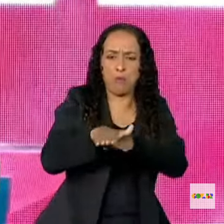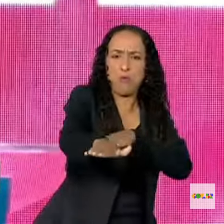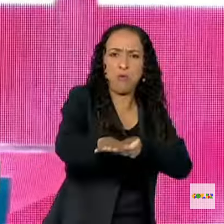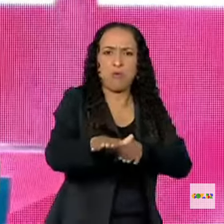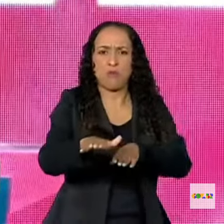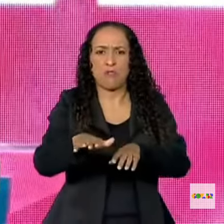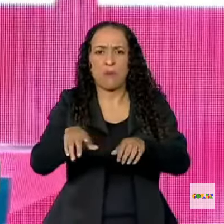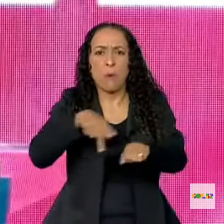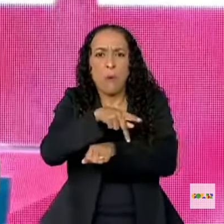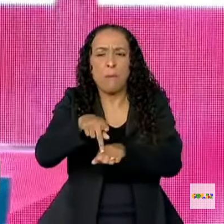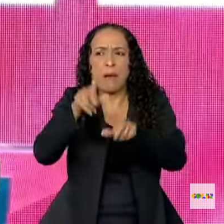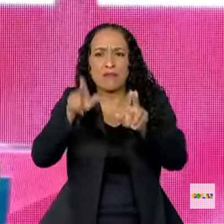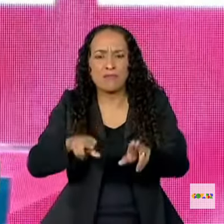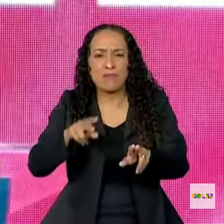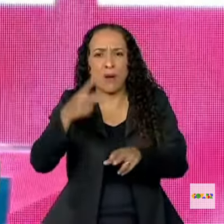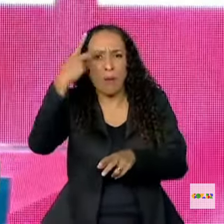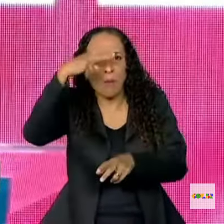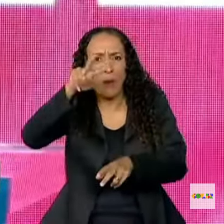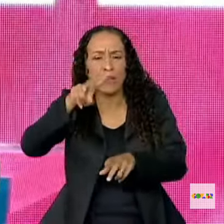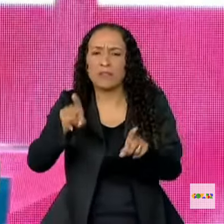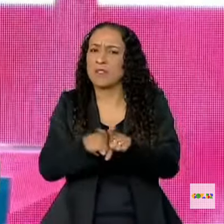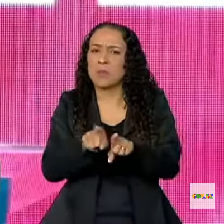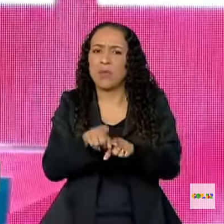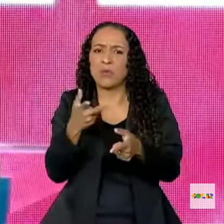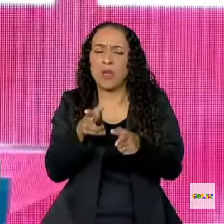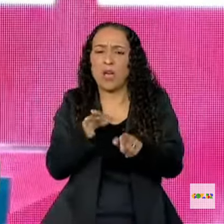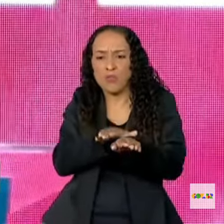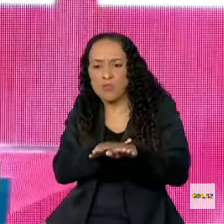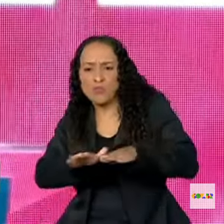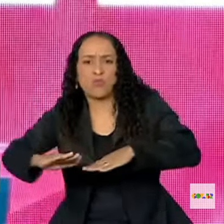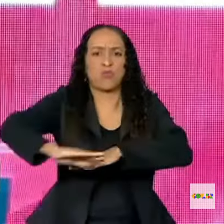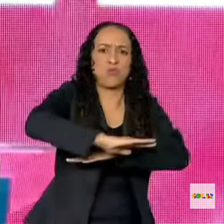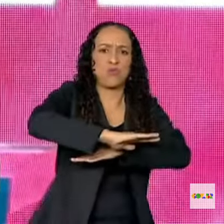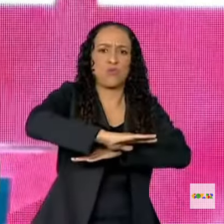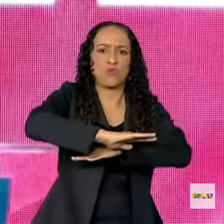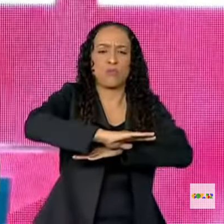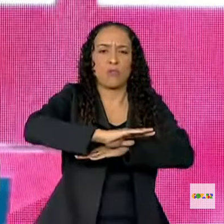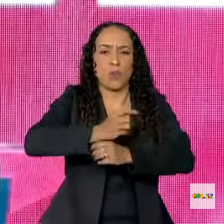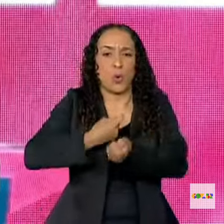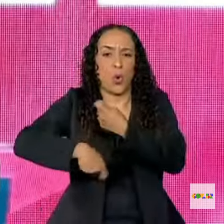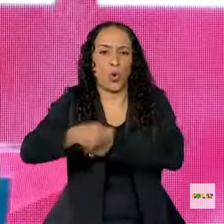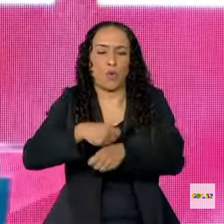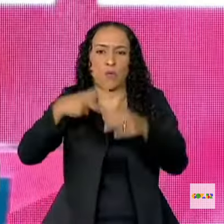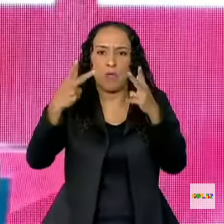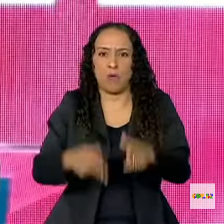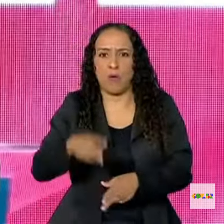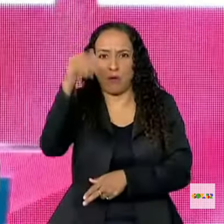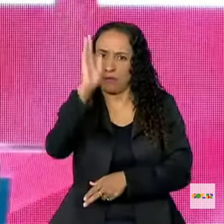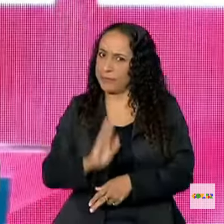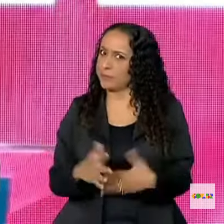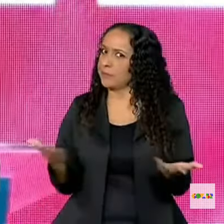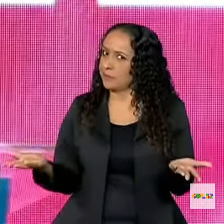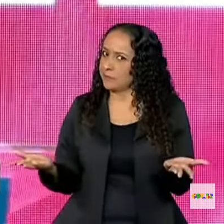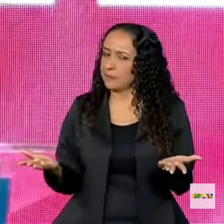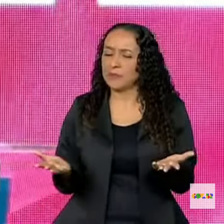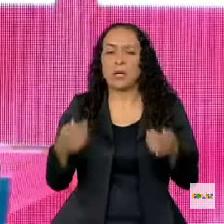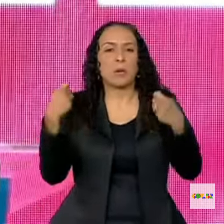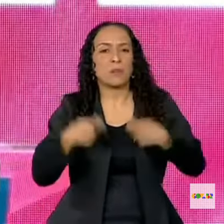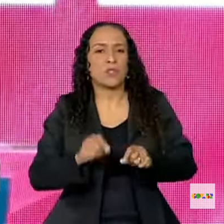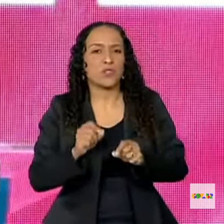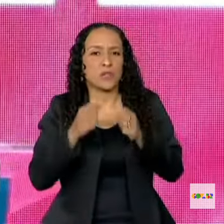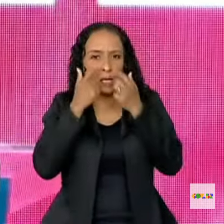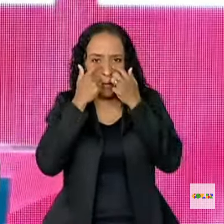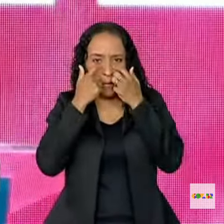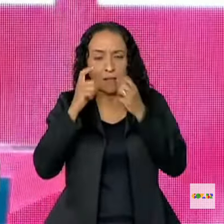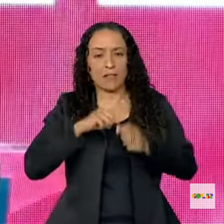tamanho doméstico e muito menos você dá um cavalo de pau num economia do tamanho do Brasil é preciso que a gente